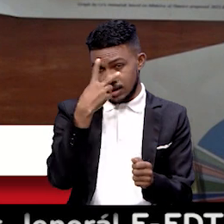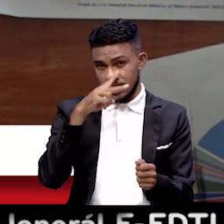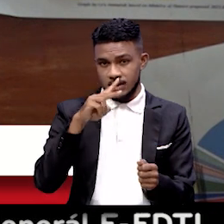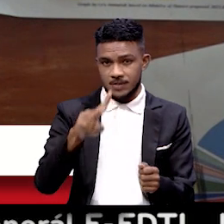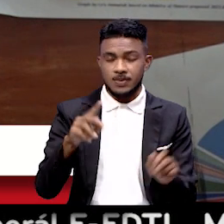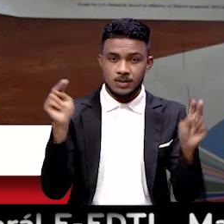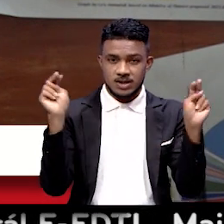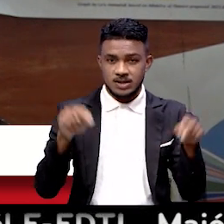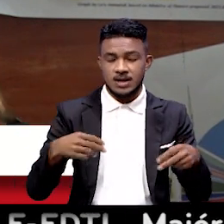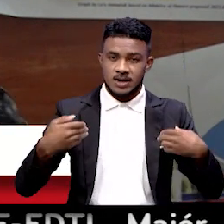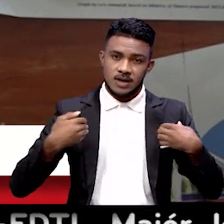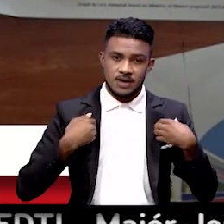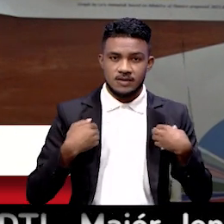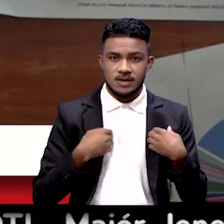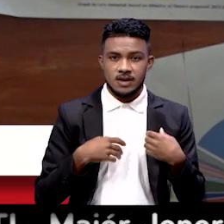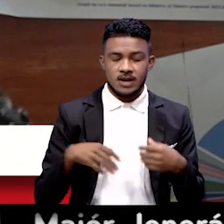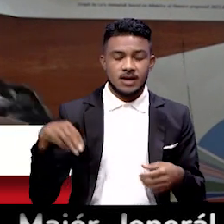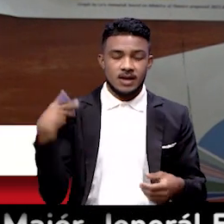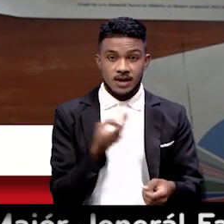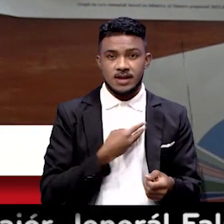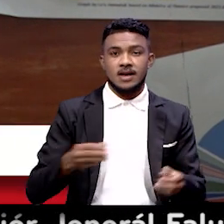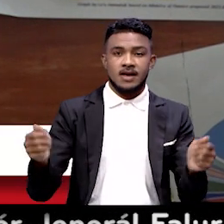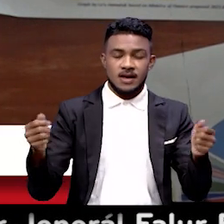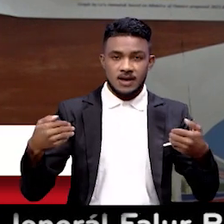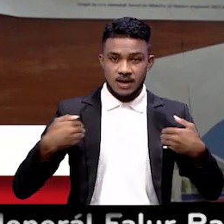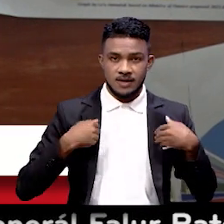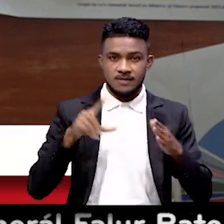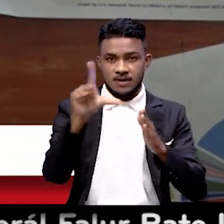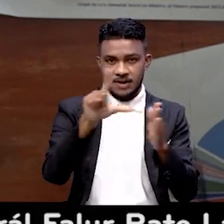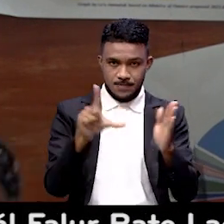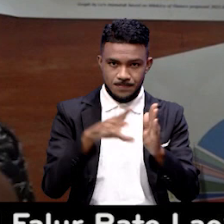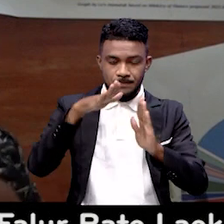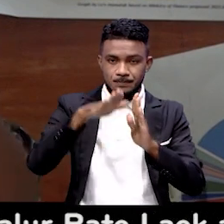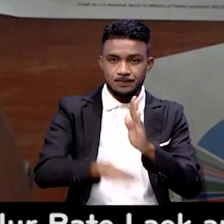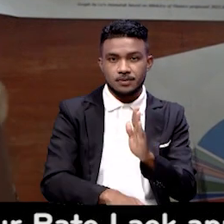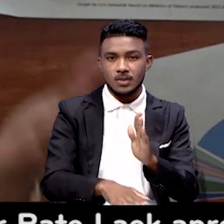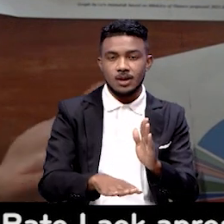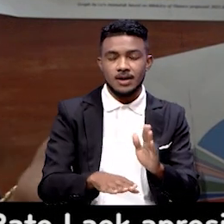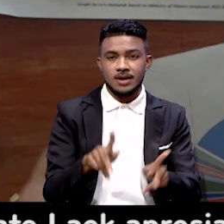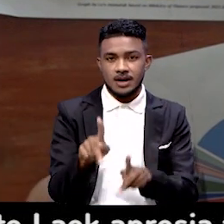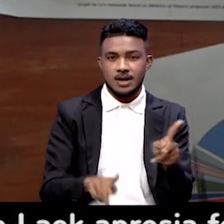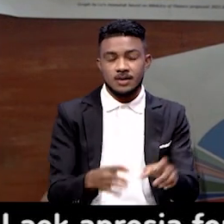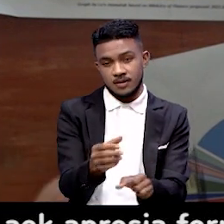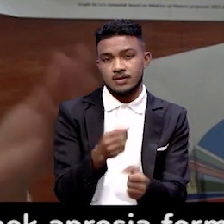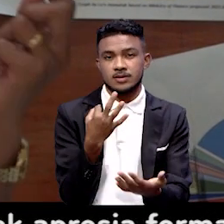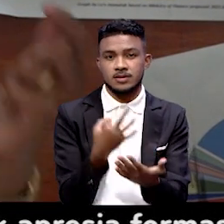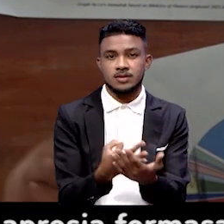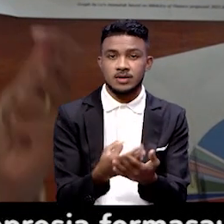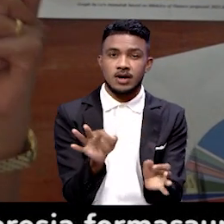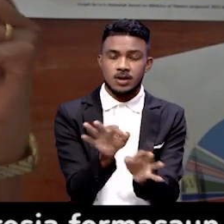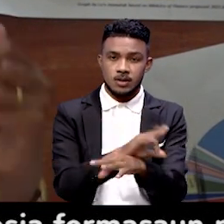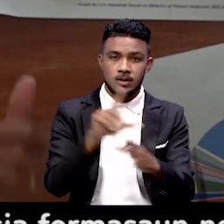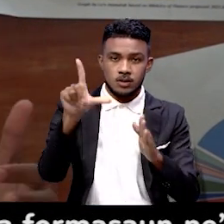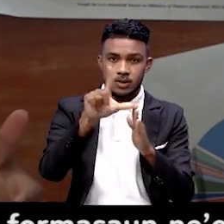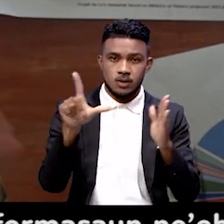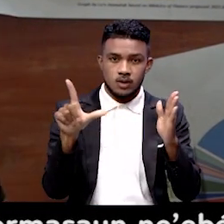ajustamento balo. Se ita hamosu lei ida para tu hamenus fali ita ne transparência, dekliu ita hadiah fali ida uluk le, ida lei número 13